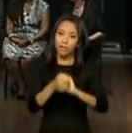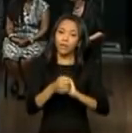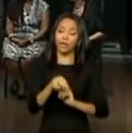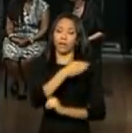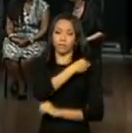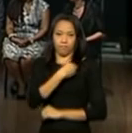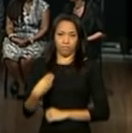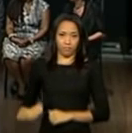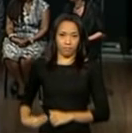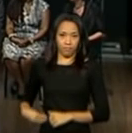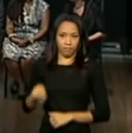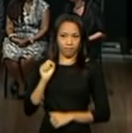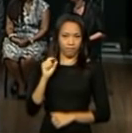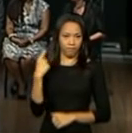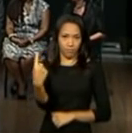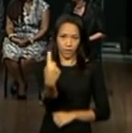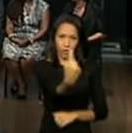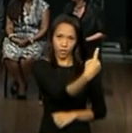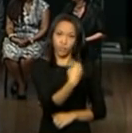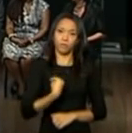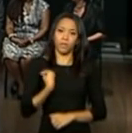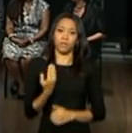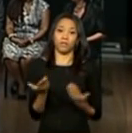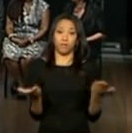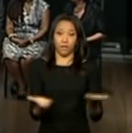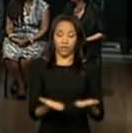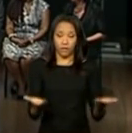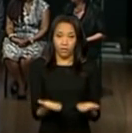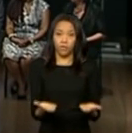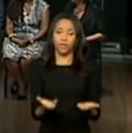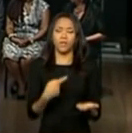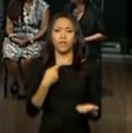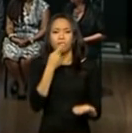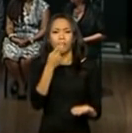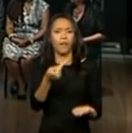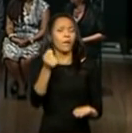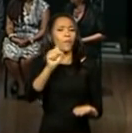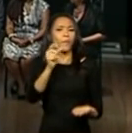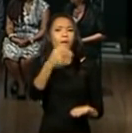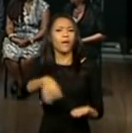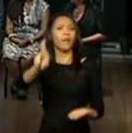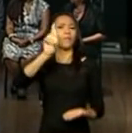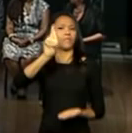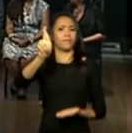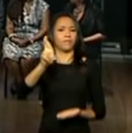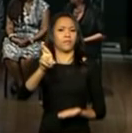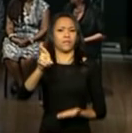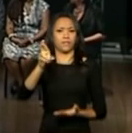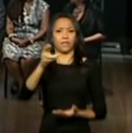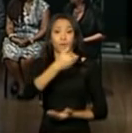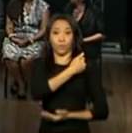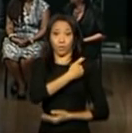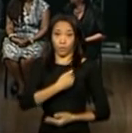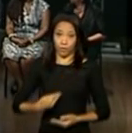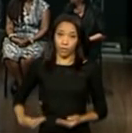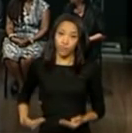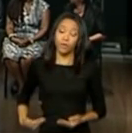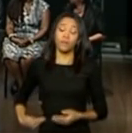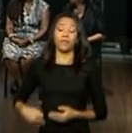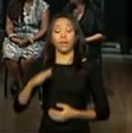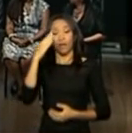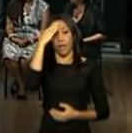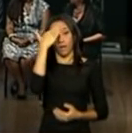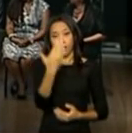que significa esse conjunto aqui de representação do governo. Queria agradecer em nome de